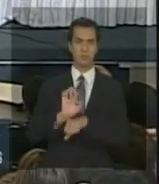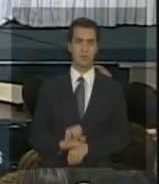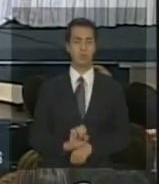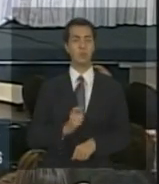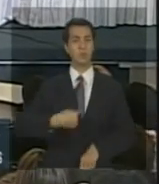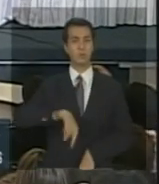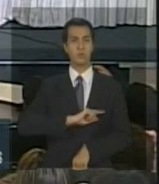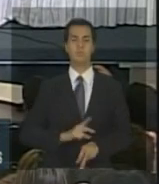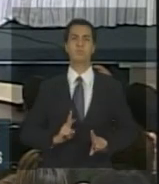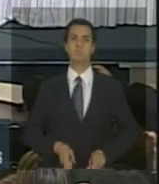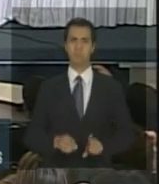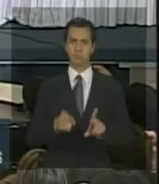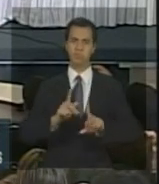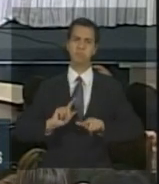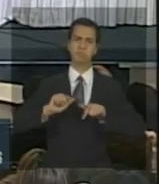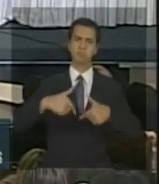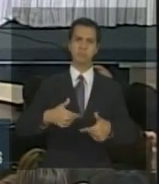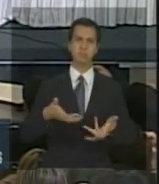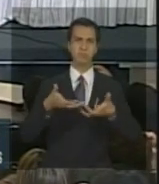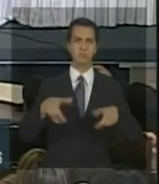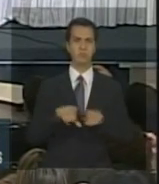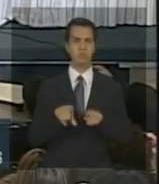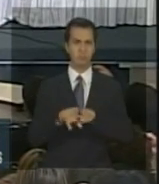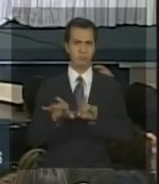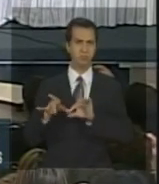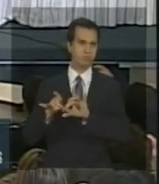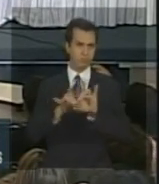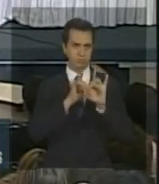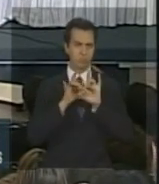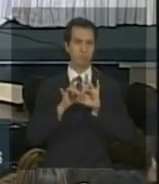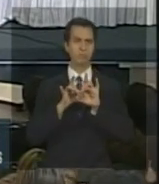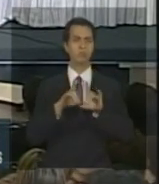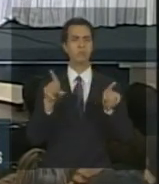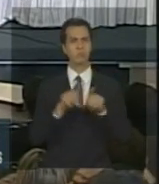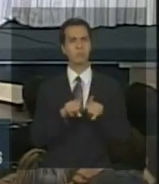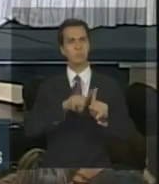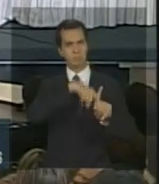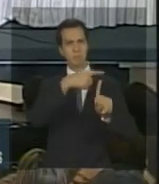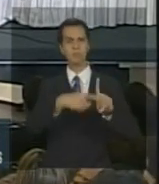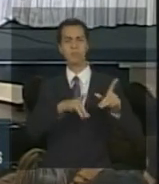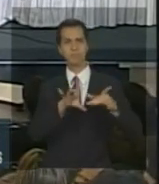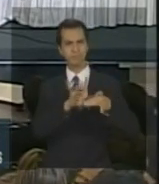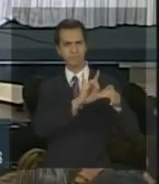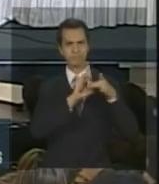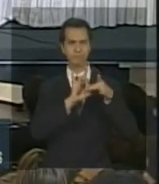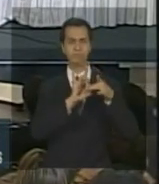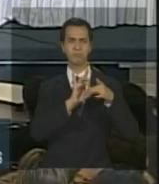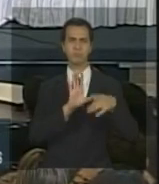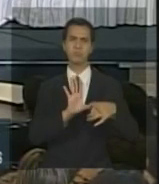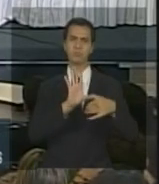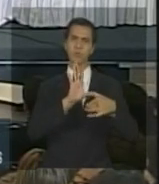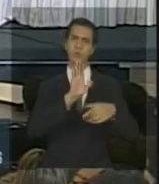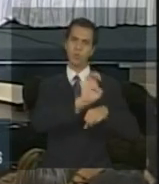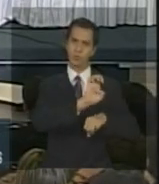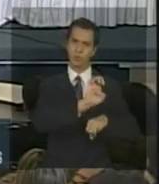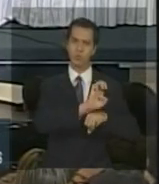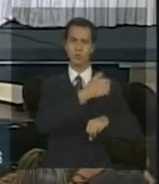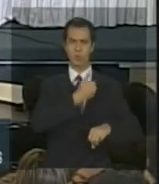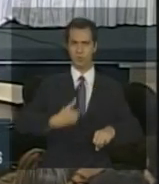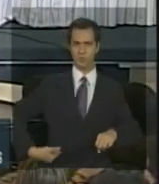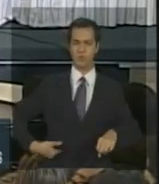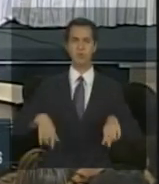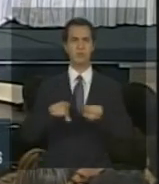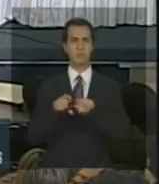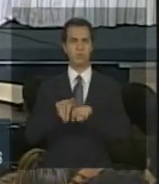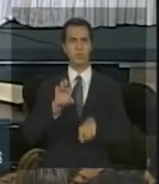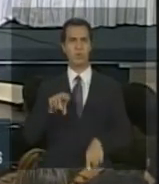momento, intensificar as nossas parcerias e ampliarmos parcerias com os governos estaduais e com organizações da sociedade civil